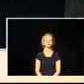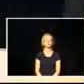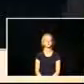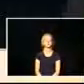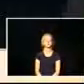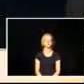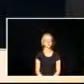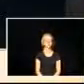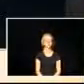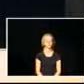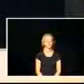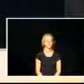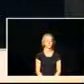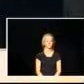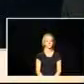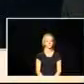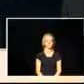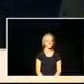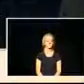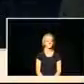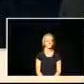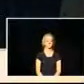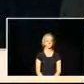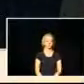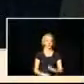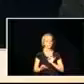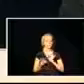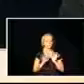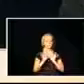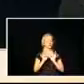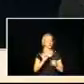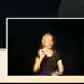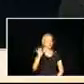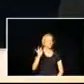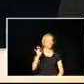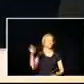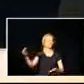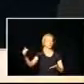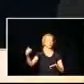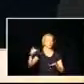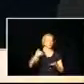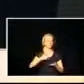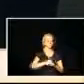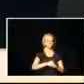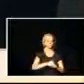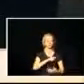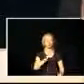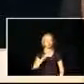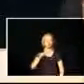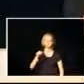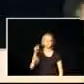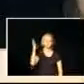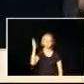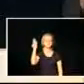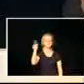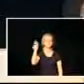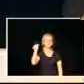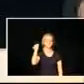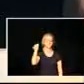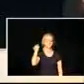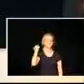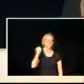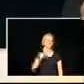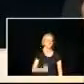e o projeto chegou a semana passada, para nós. E assim que o projeto, e